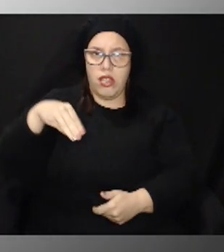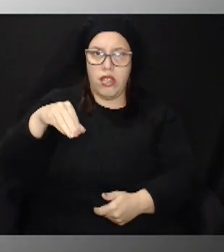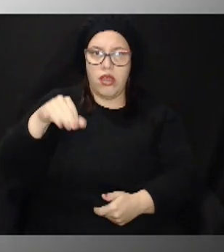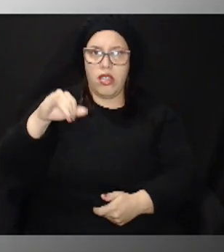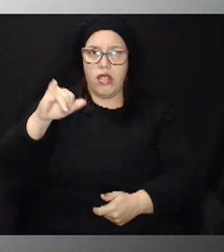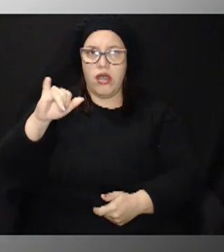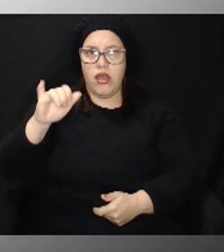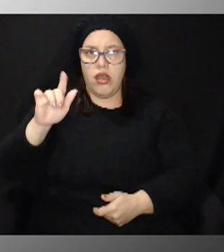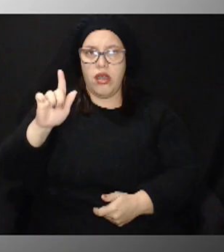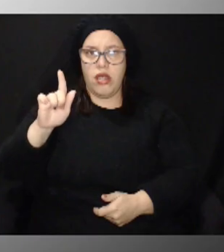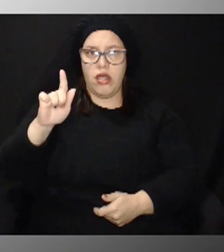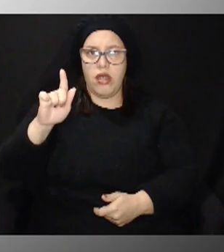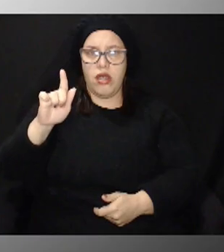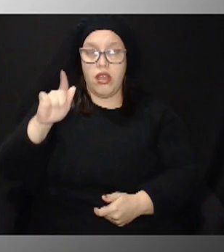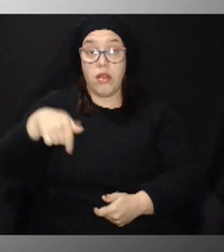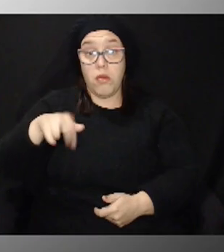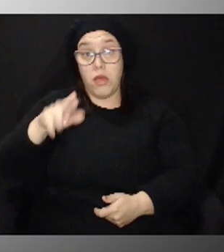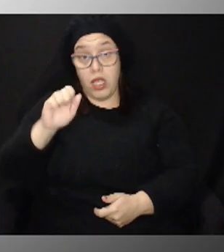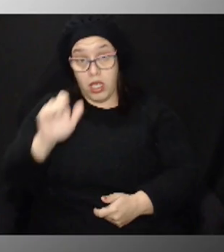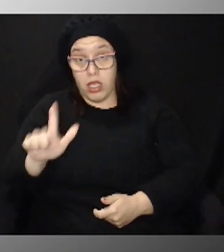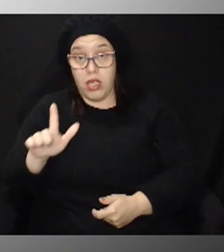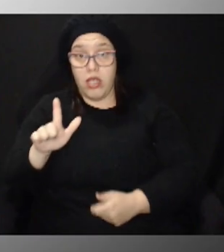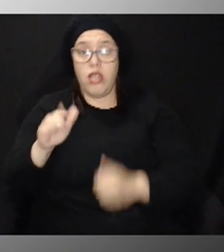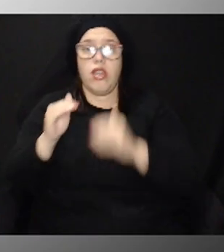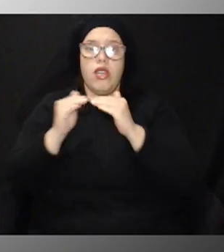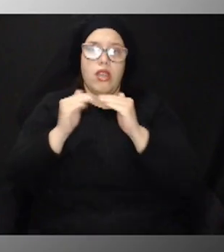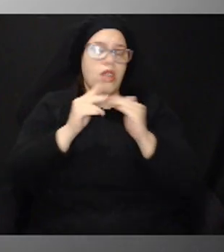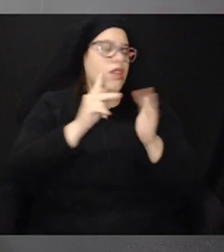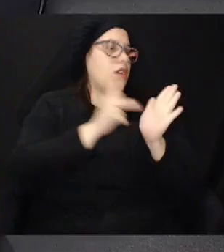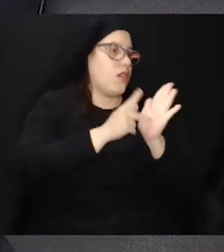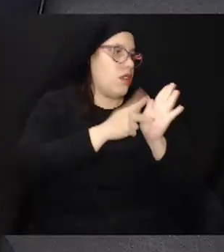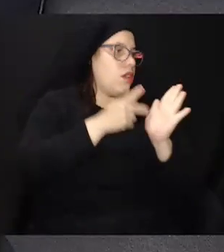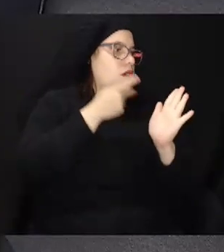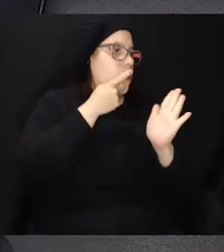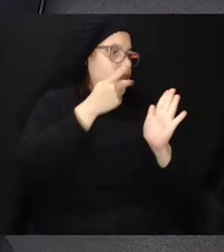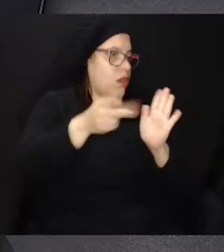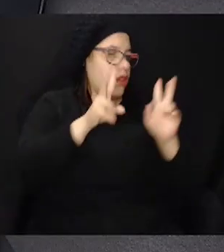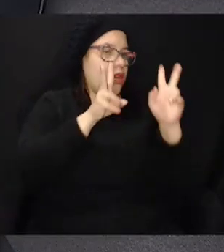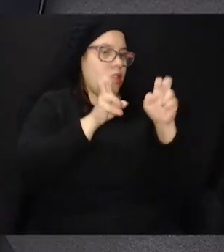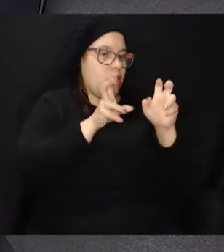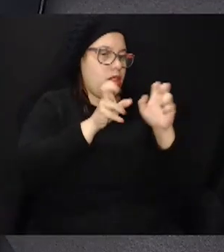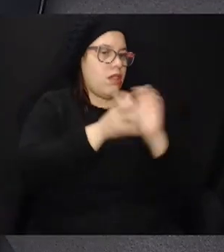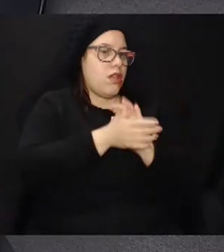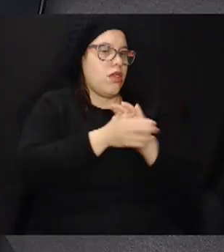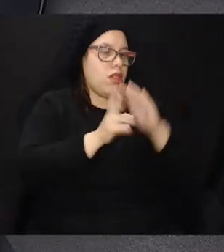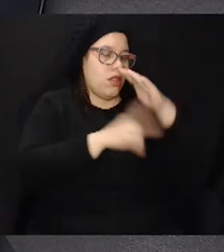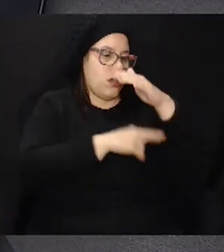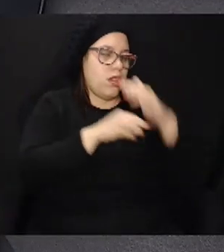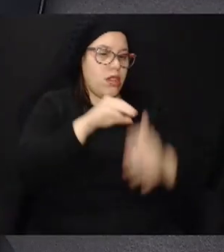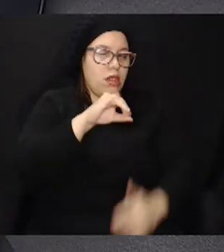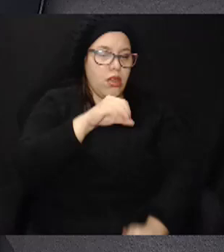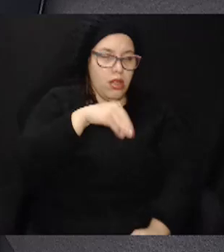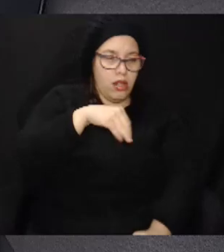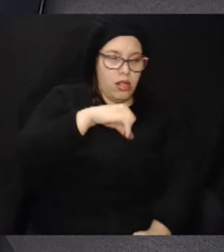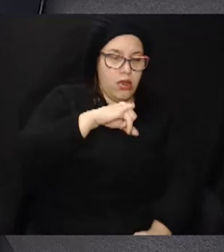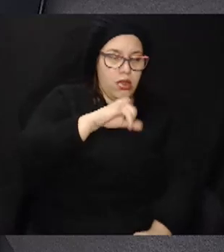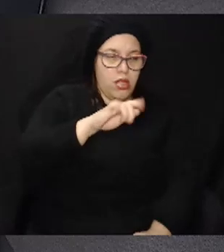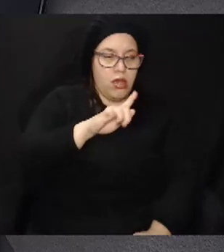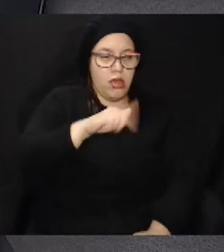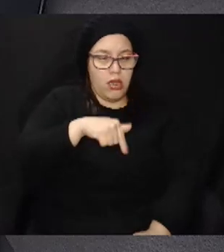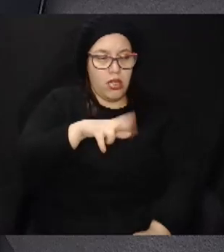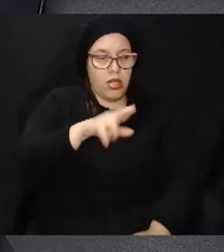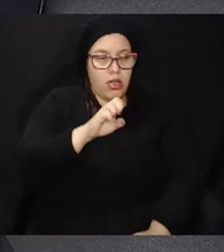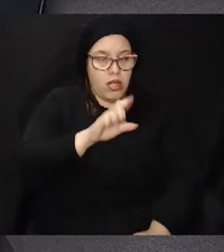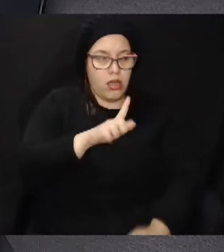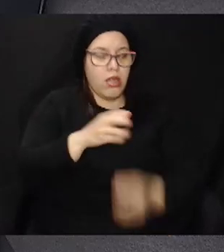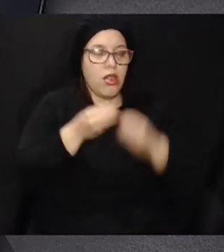obras. Verdade. Muito obrigado pela oportunidade de falar sobre esse assunto. A rodovia Miguel Melhado, como eu acabei de agradecer ao governador do estado de